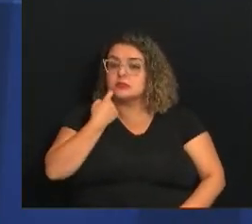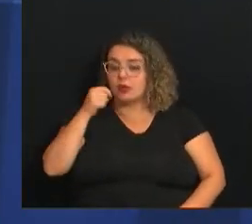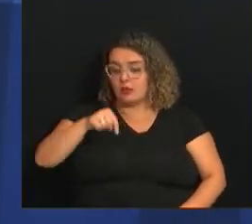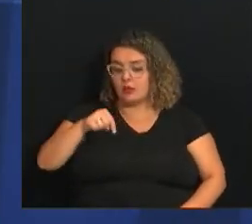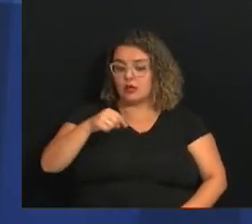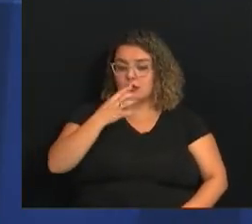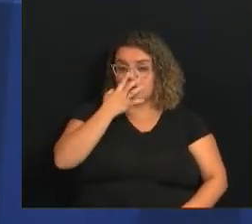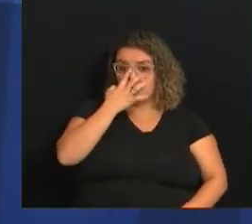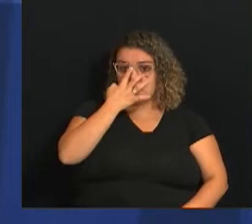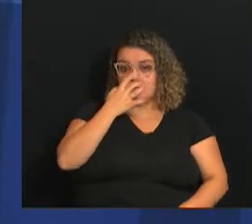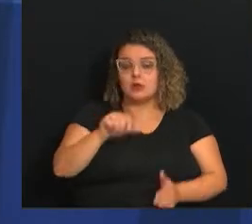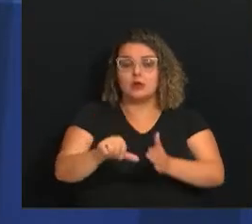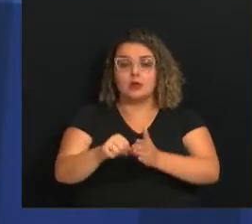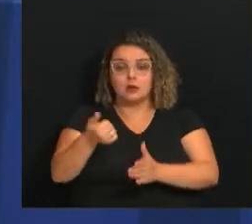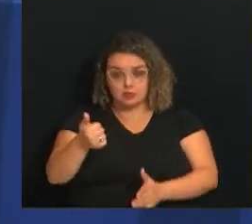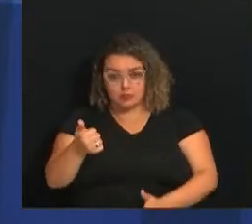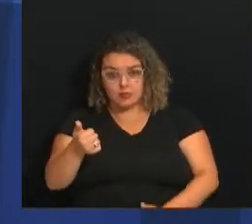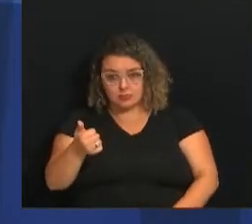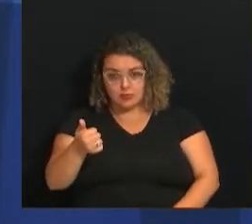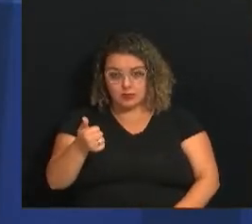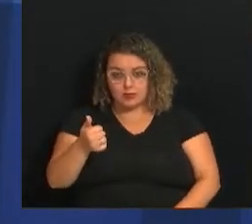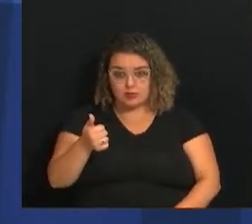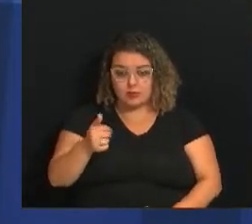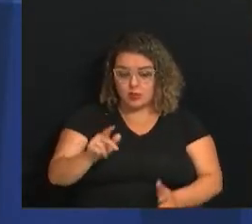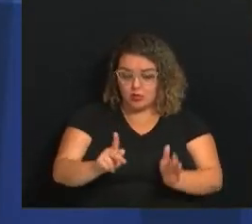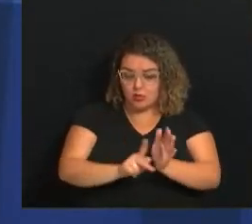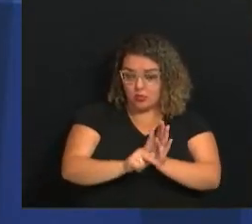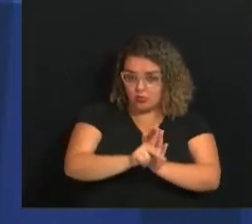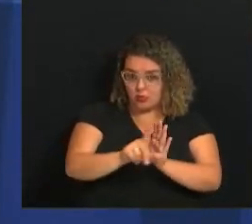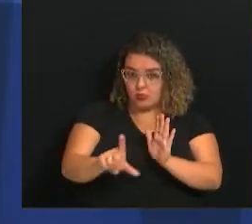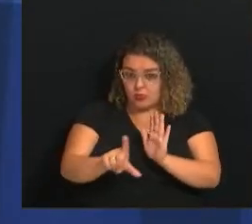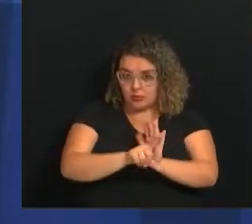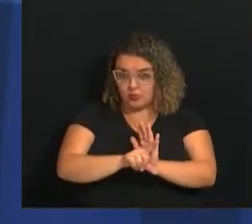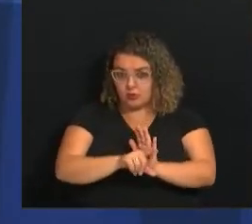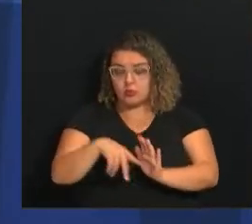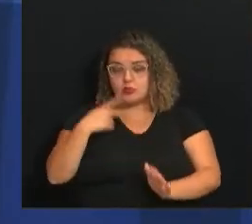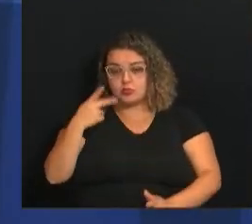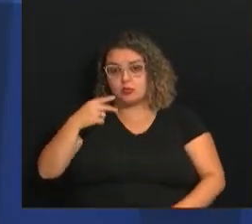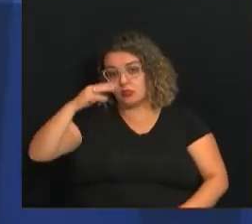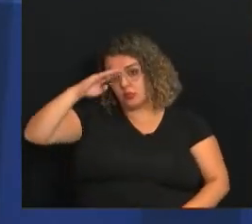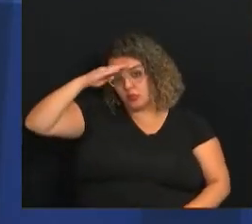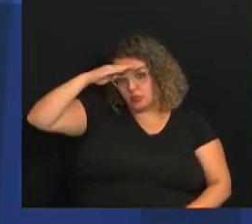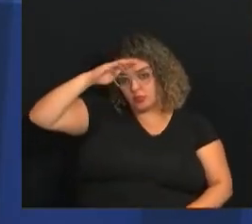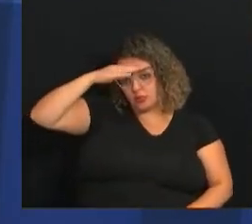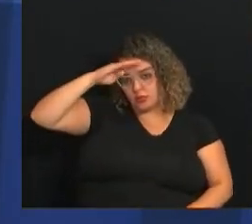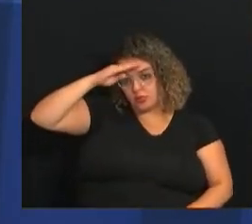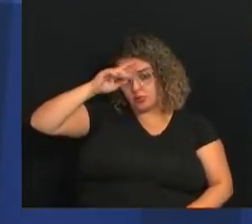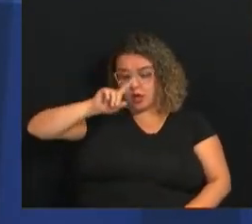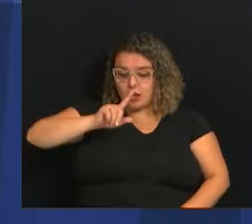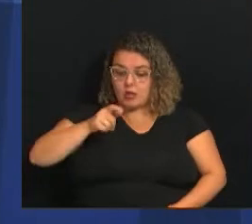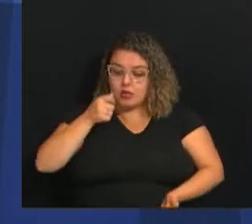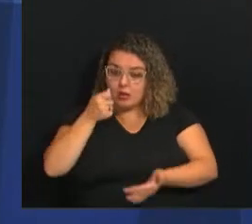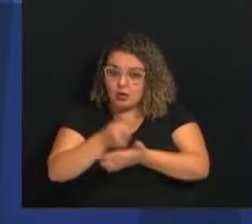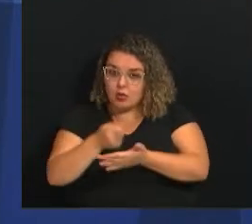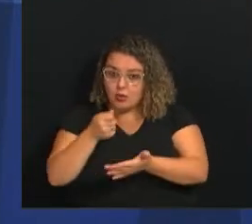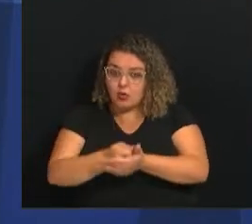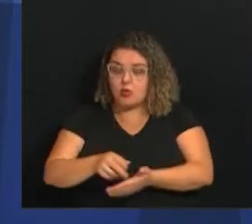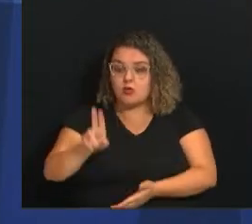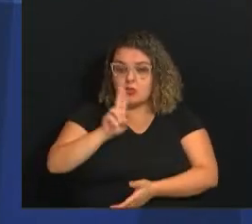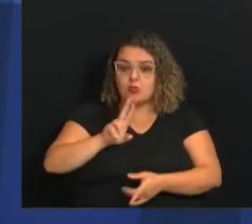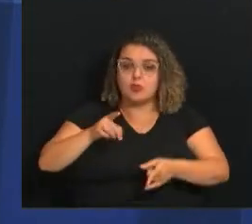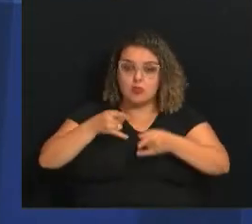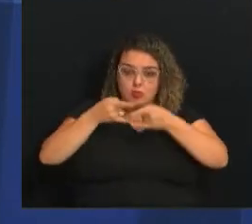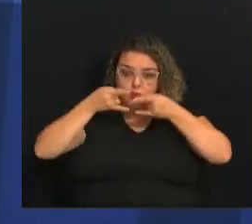A primeira foi sobre um projeto de lei do vereador Marcelo Silva sobre a não obrigatoriedade de uso de máscaras